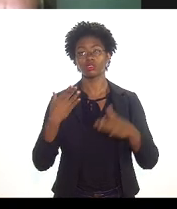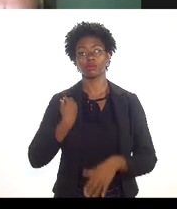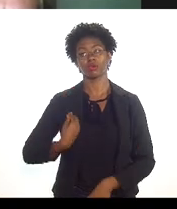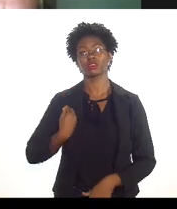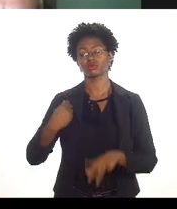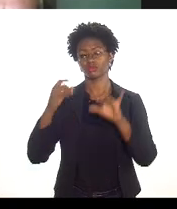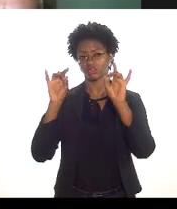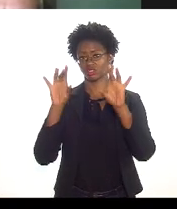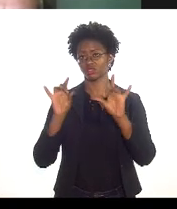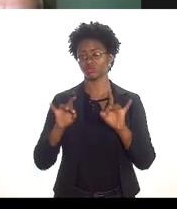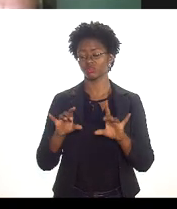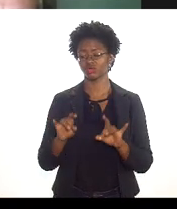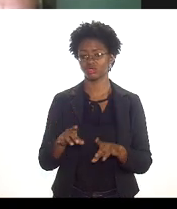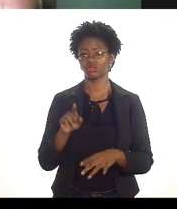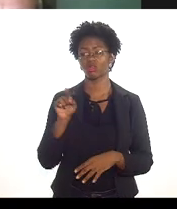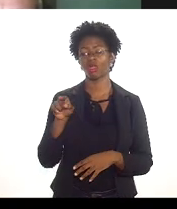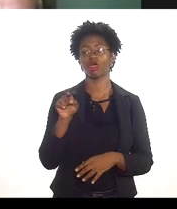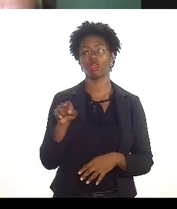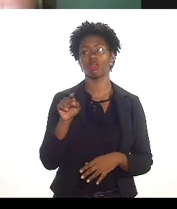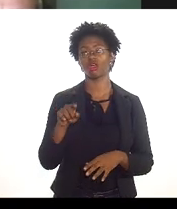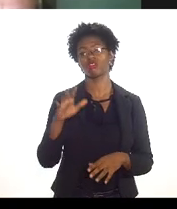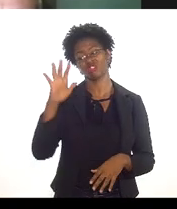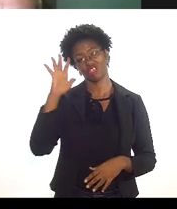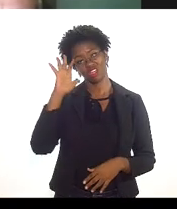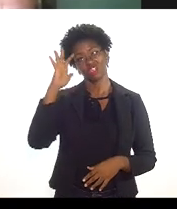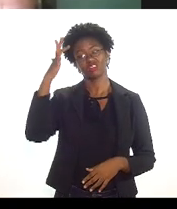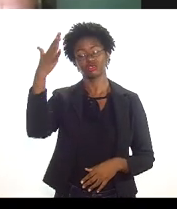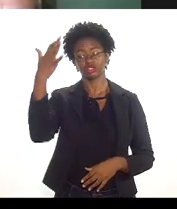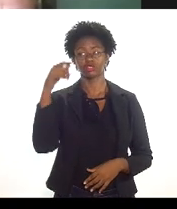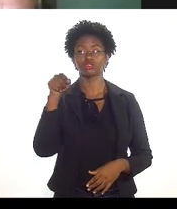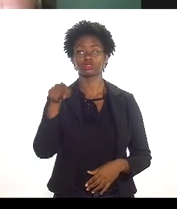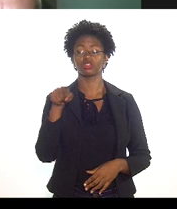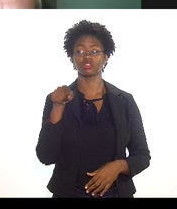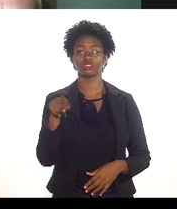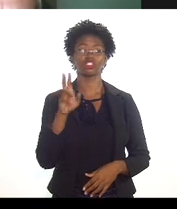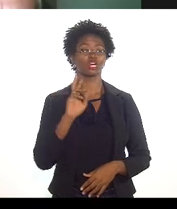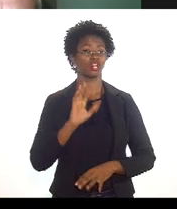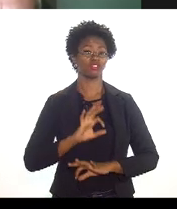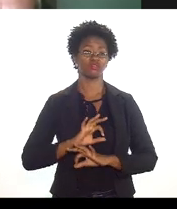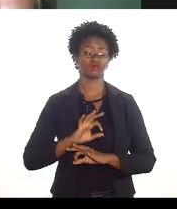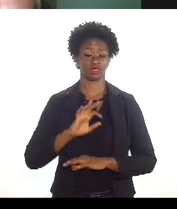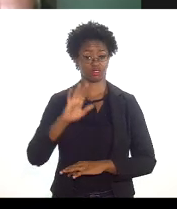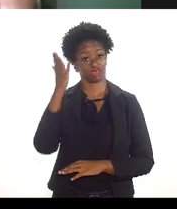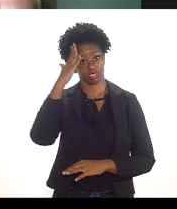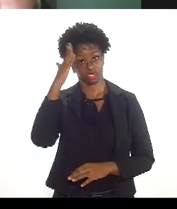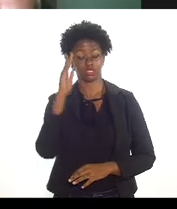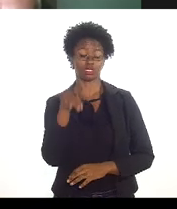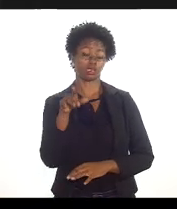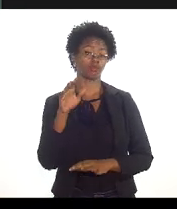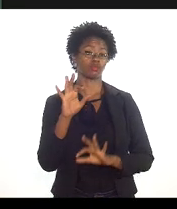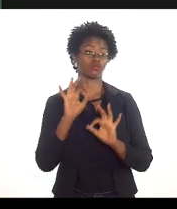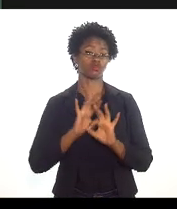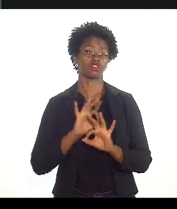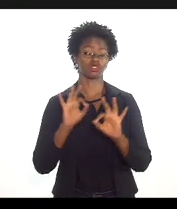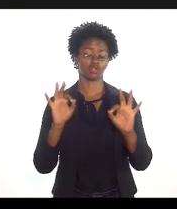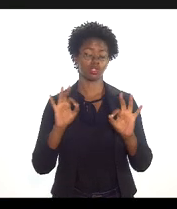especial, essa resolução ela fica silente, tá certo?